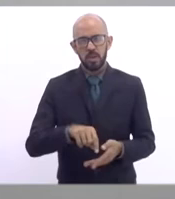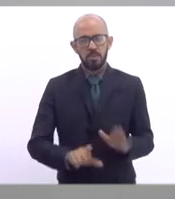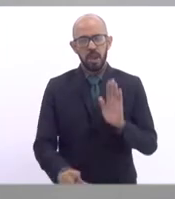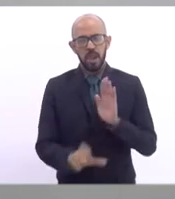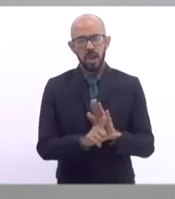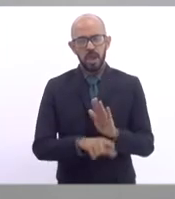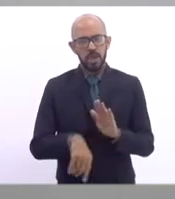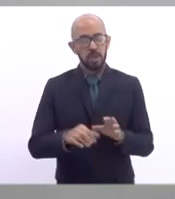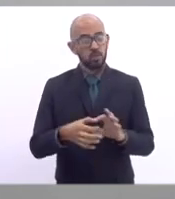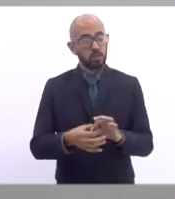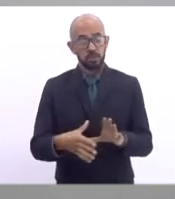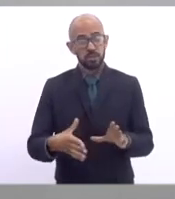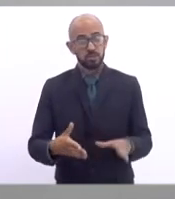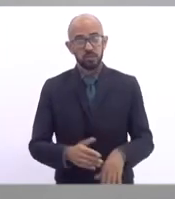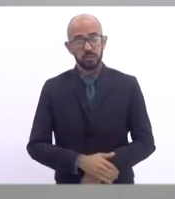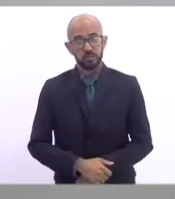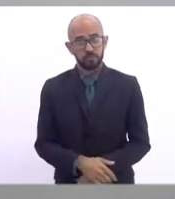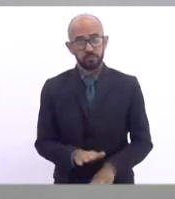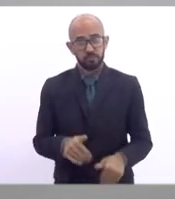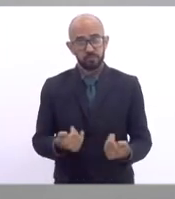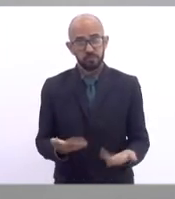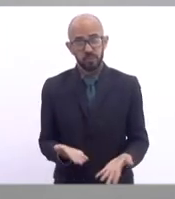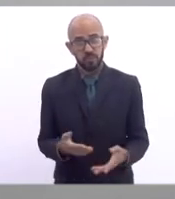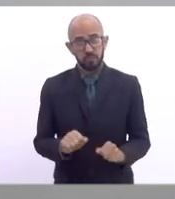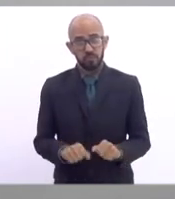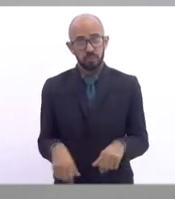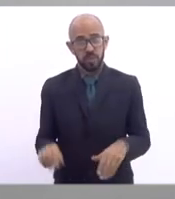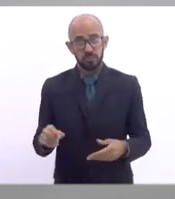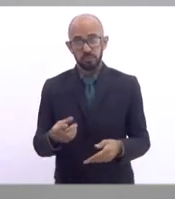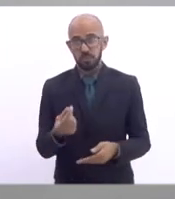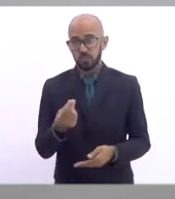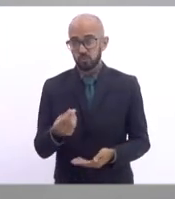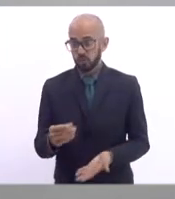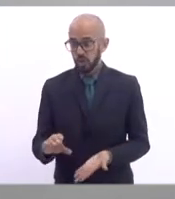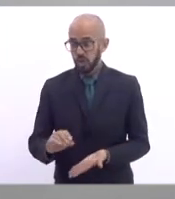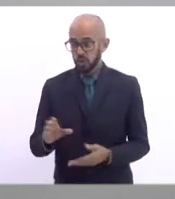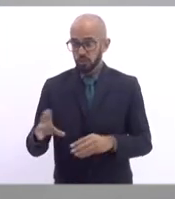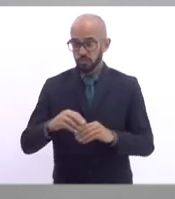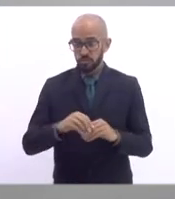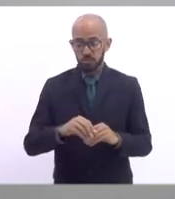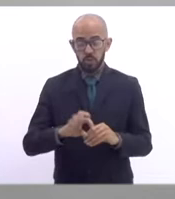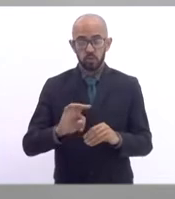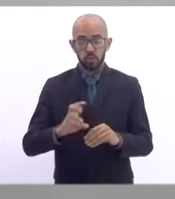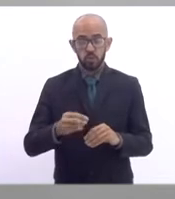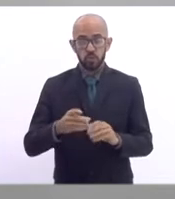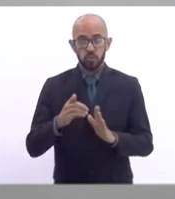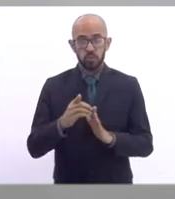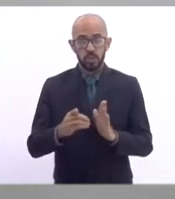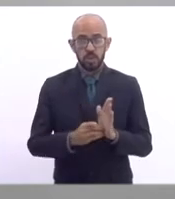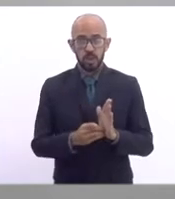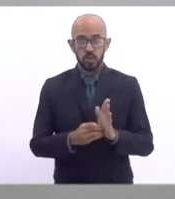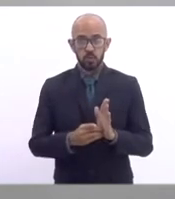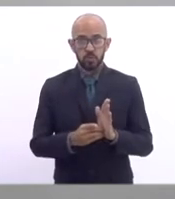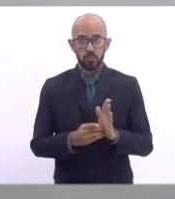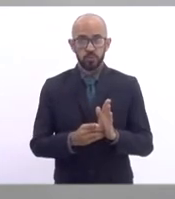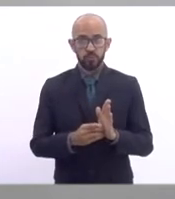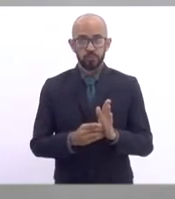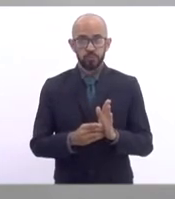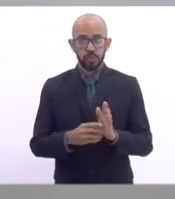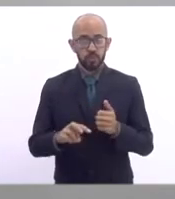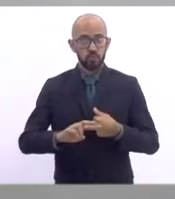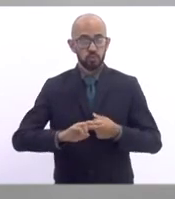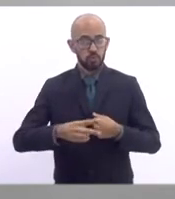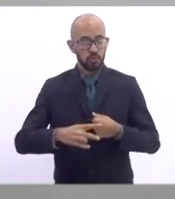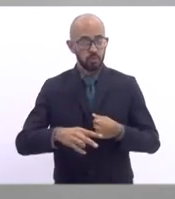não todo mundo a de crédito suplementar remanejamento tudo Porecatu o e os resultados